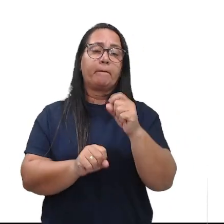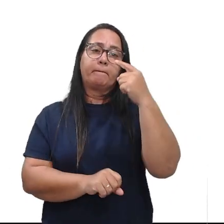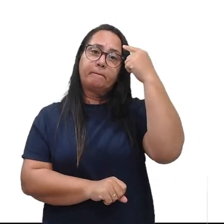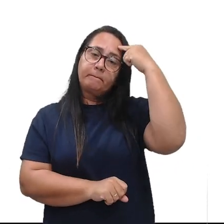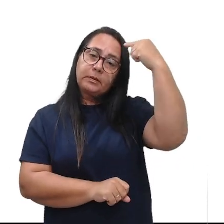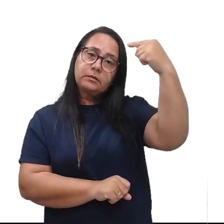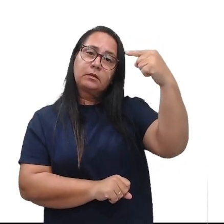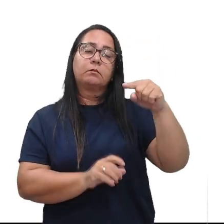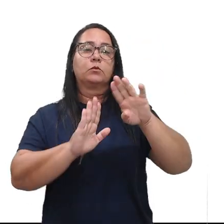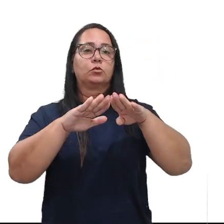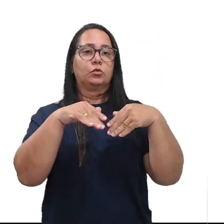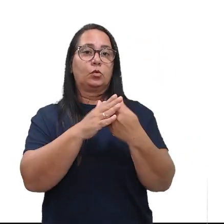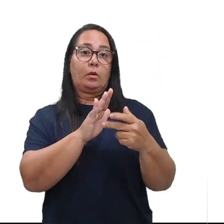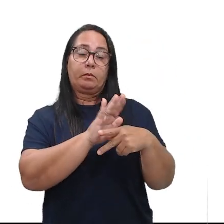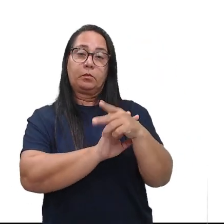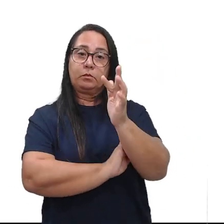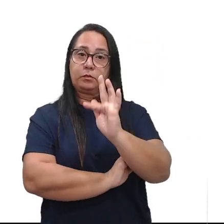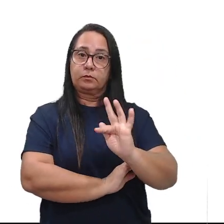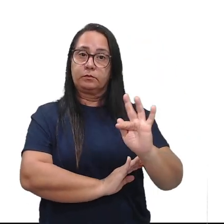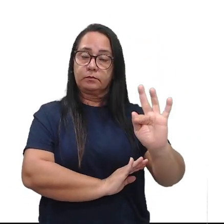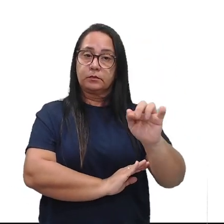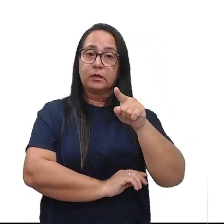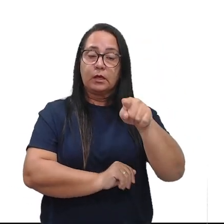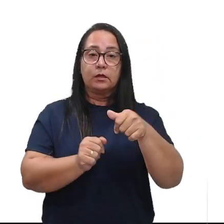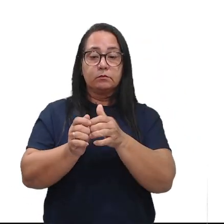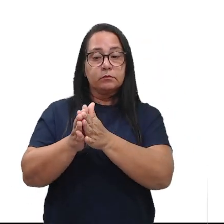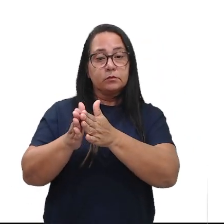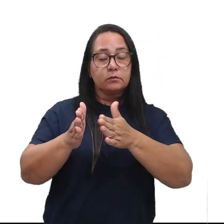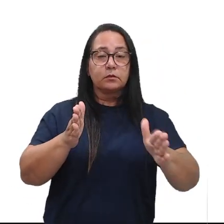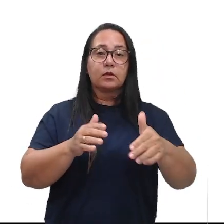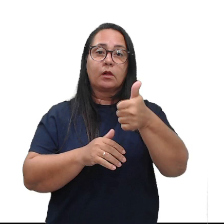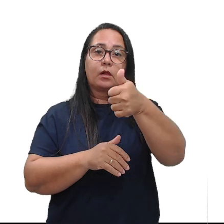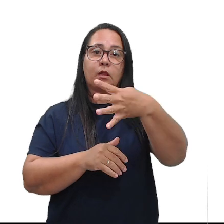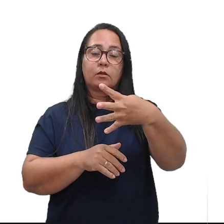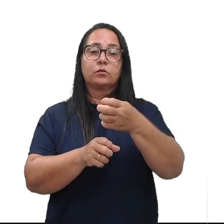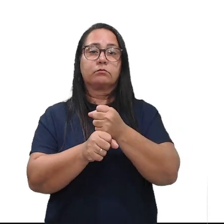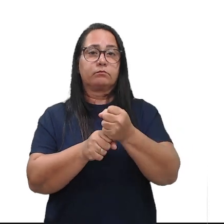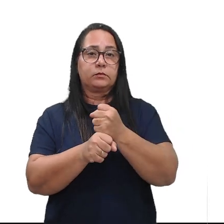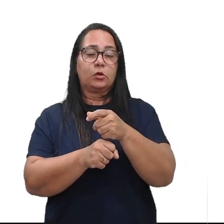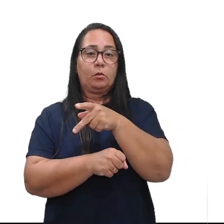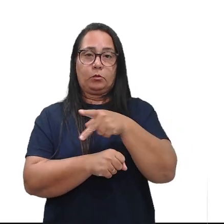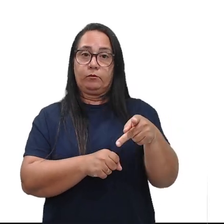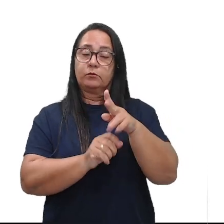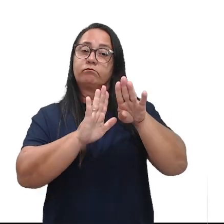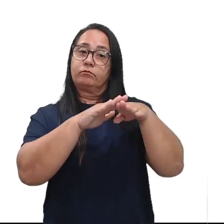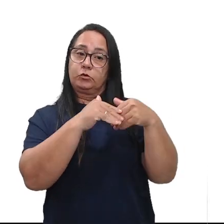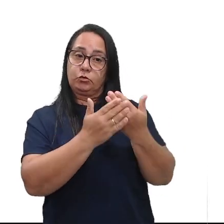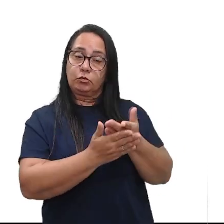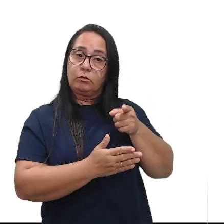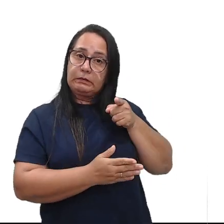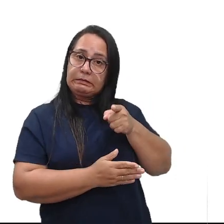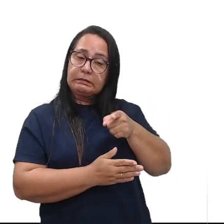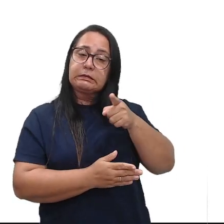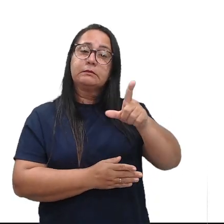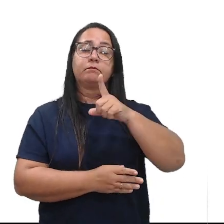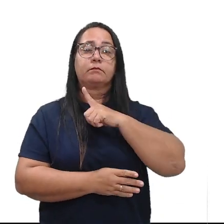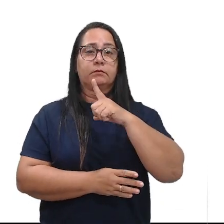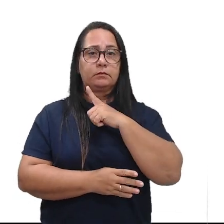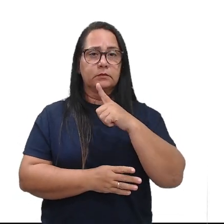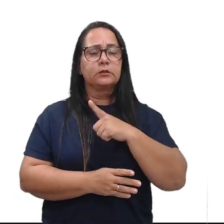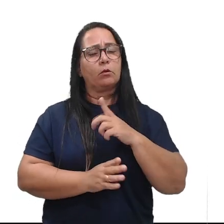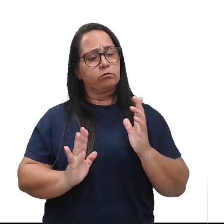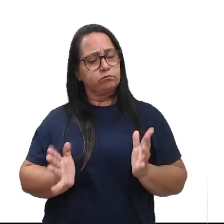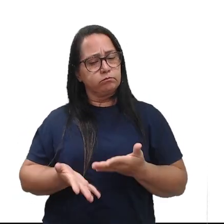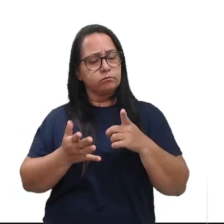do Colégio da França. Foi durante 14 anos professor desse colégio. Então, assim, é uma pessoa extremamente influente que tem